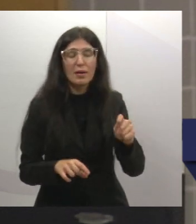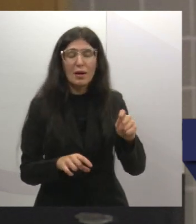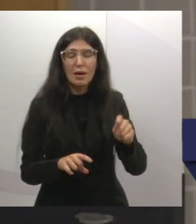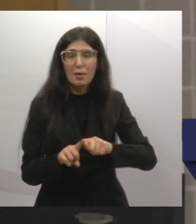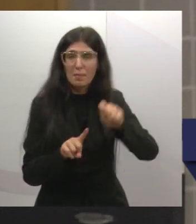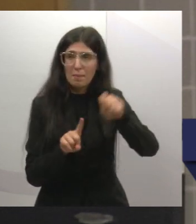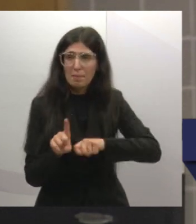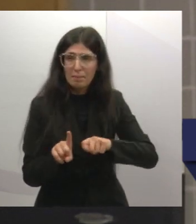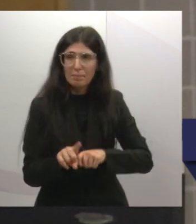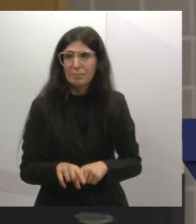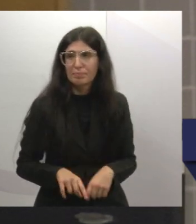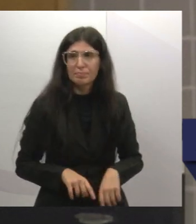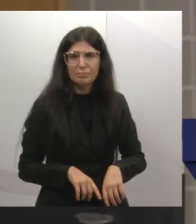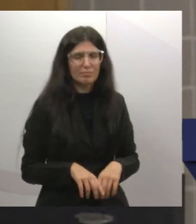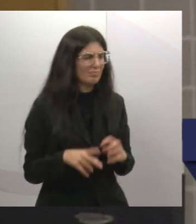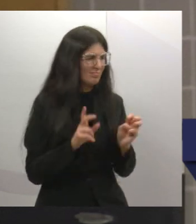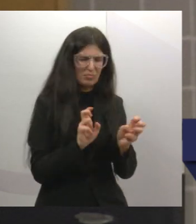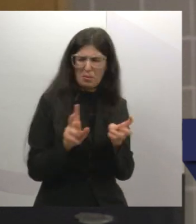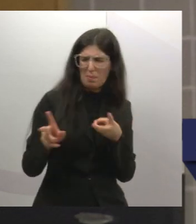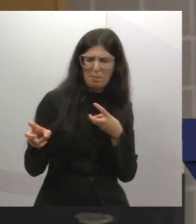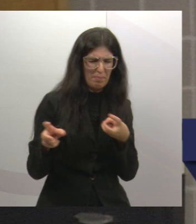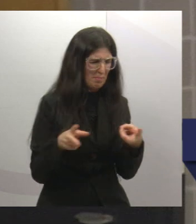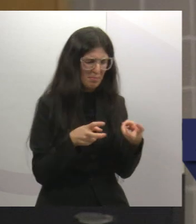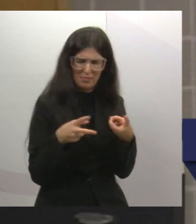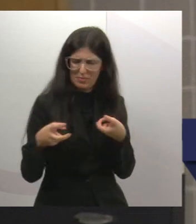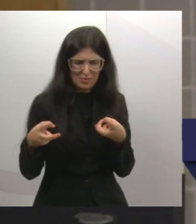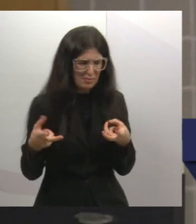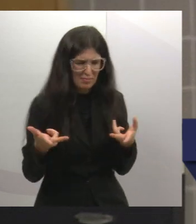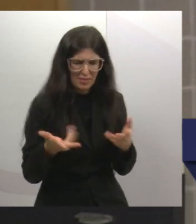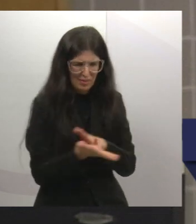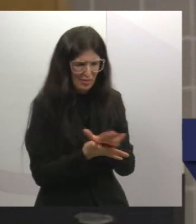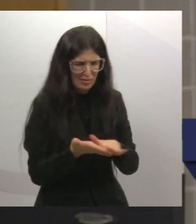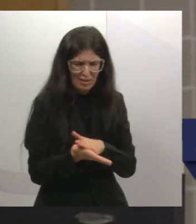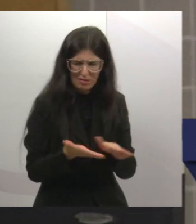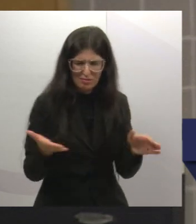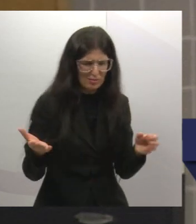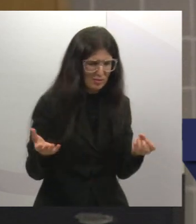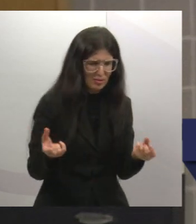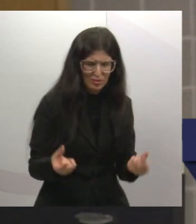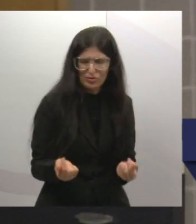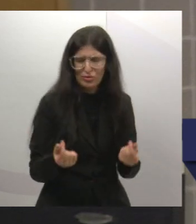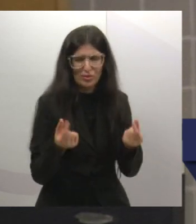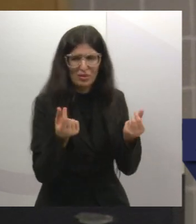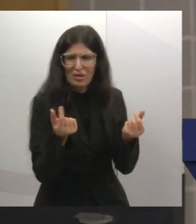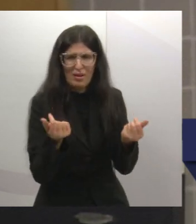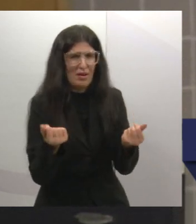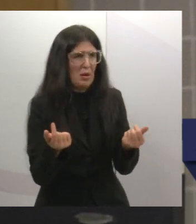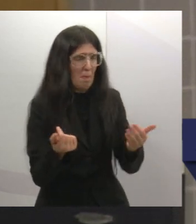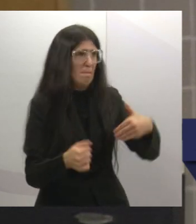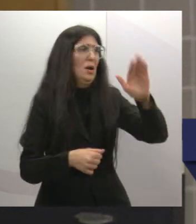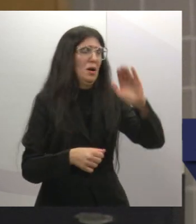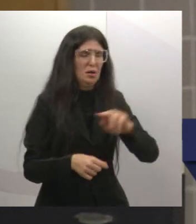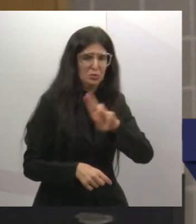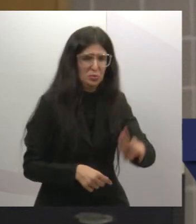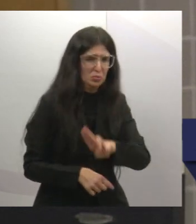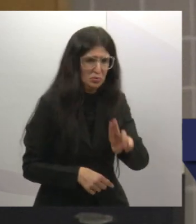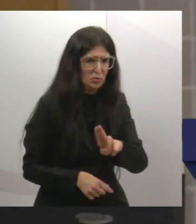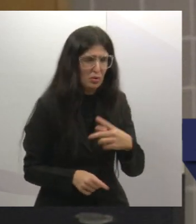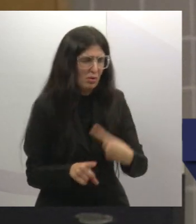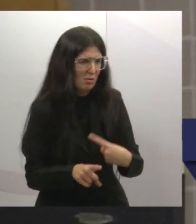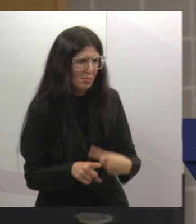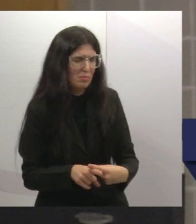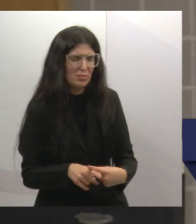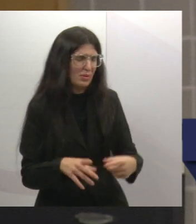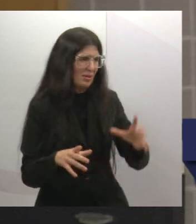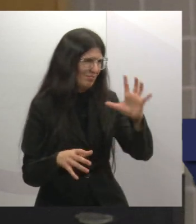identificar ainda uma tendência na qual o Lucimar coloca, porque foi um momento inicial que tinha muitas